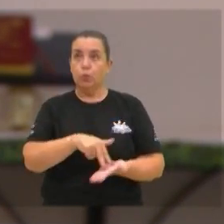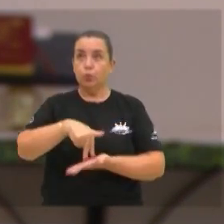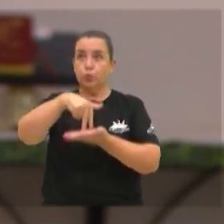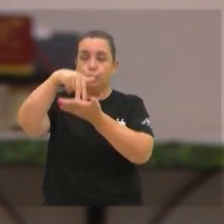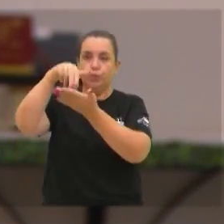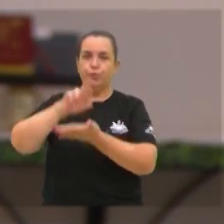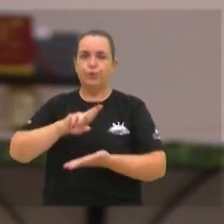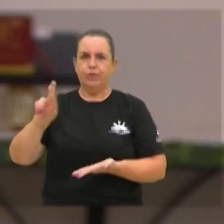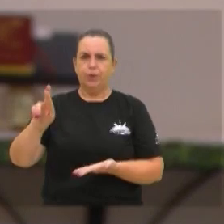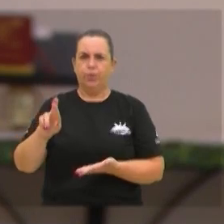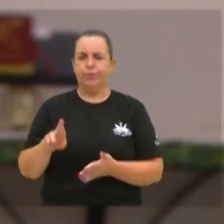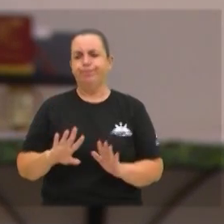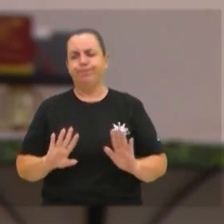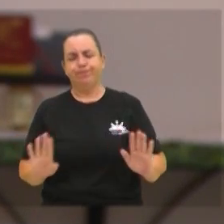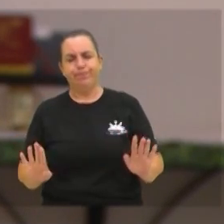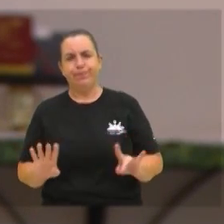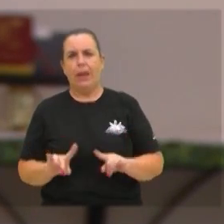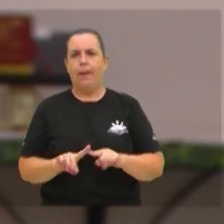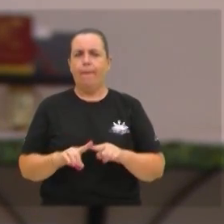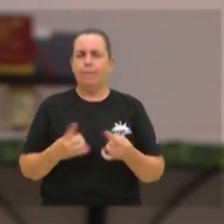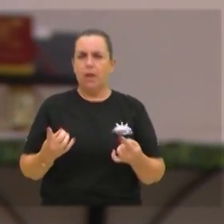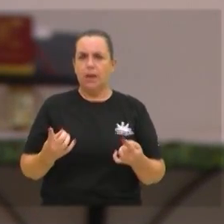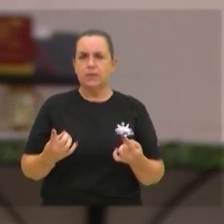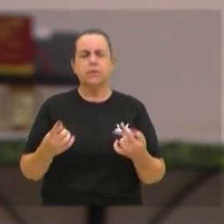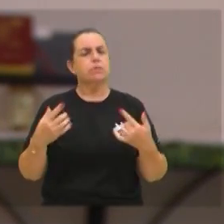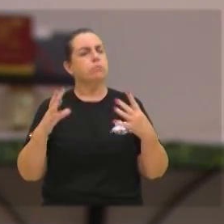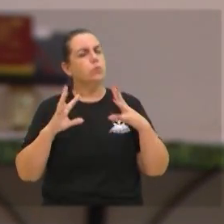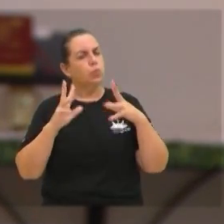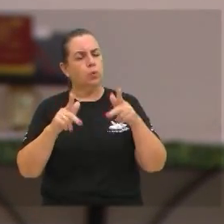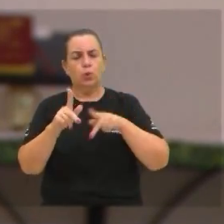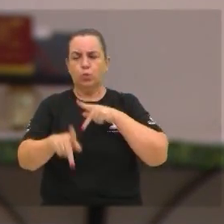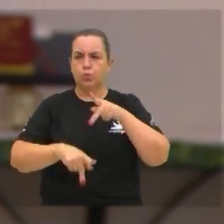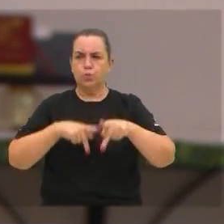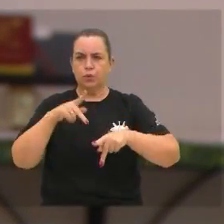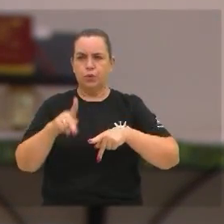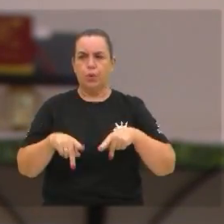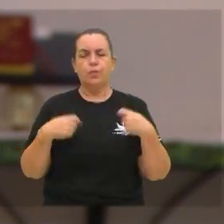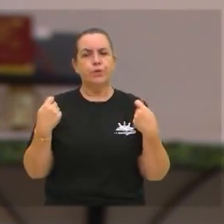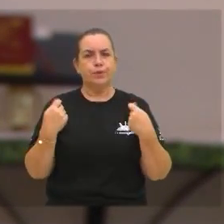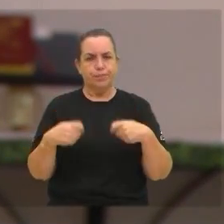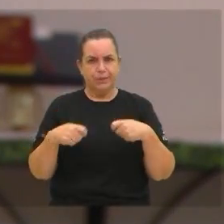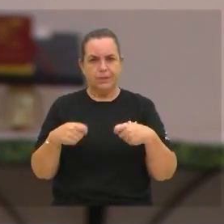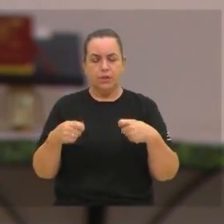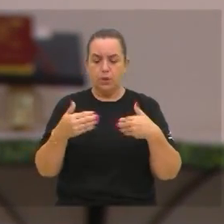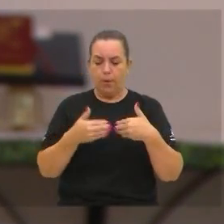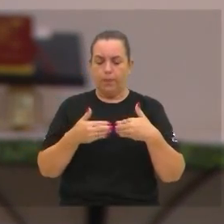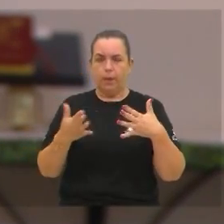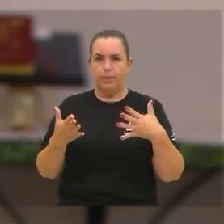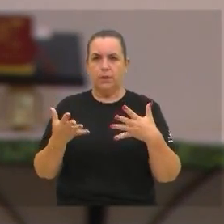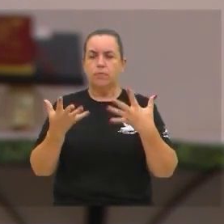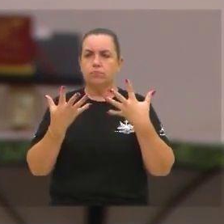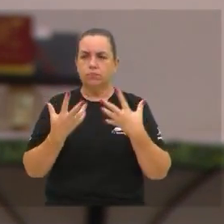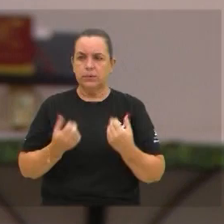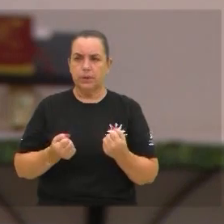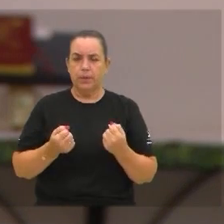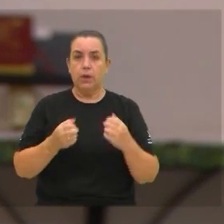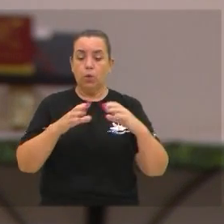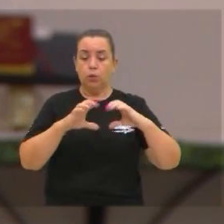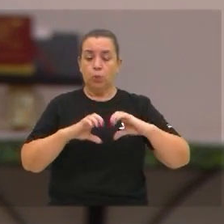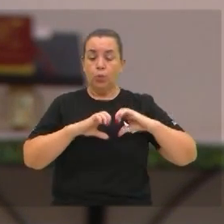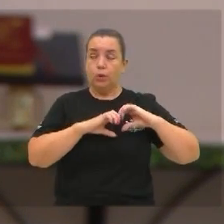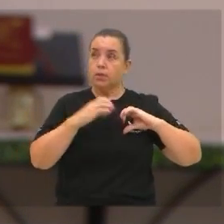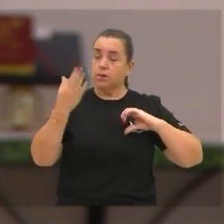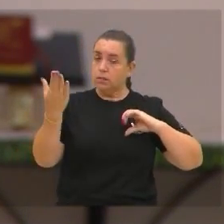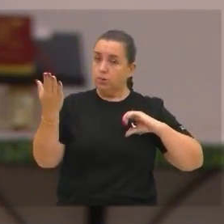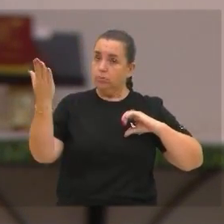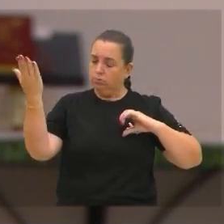um único povo, mas se abre para todos os seres humanos que voltam a Ele o coração